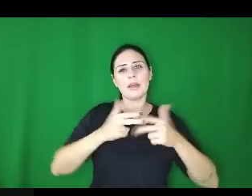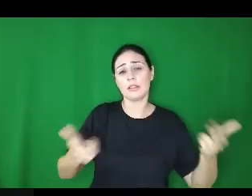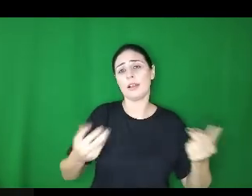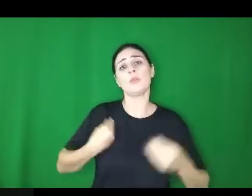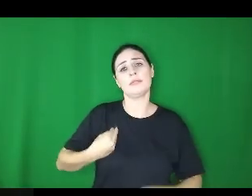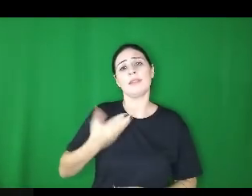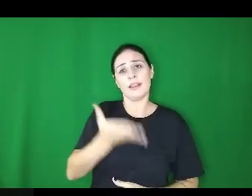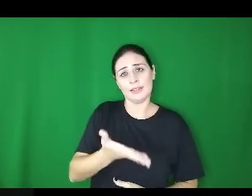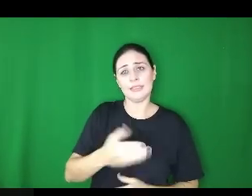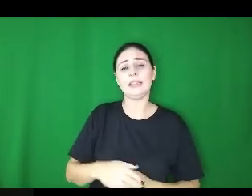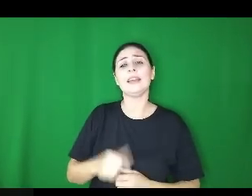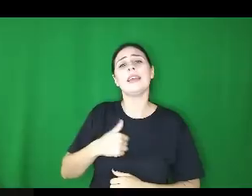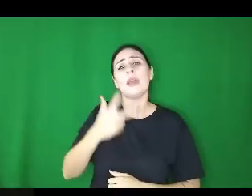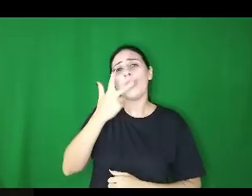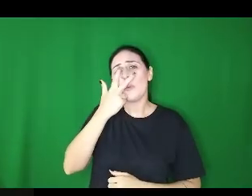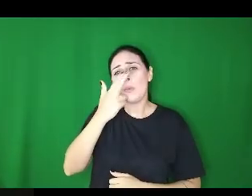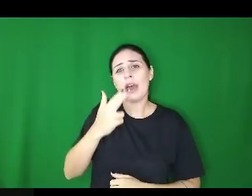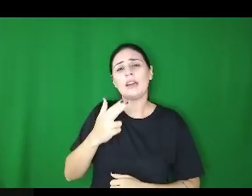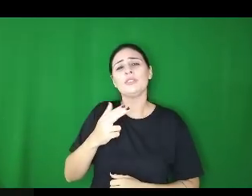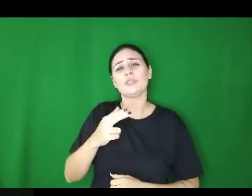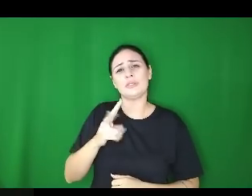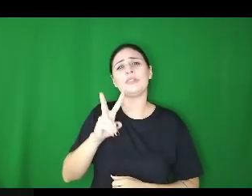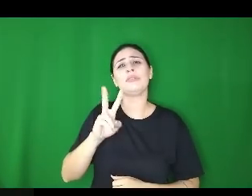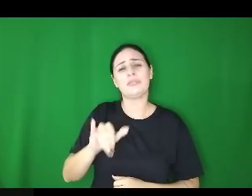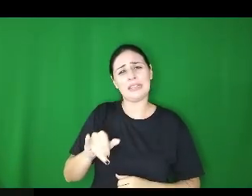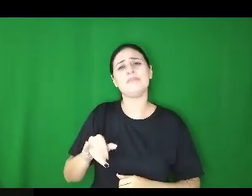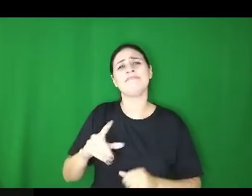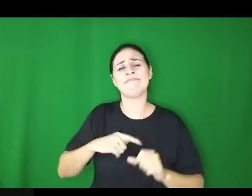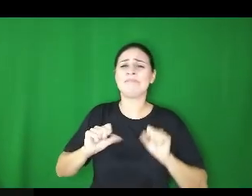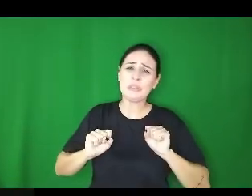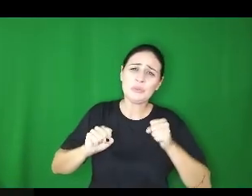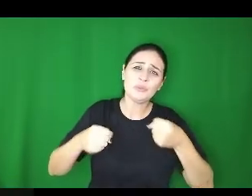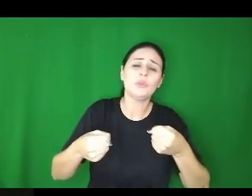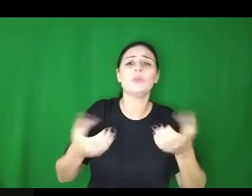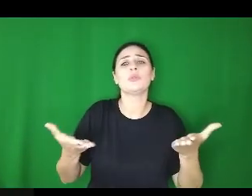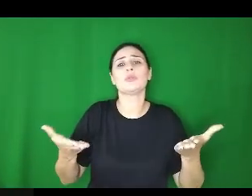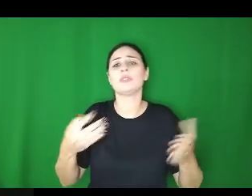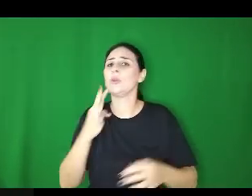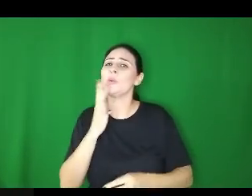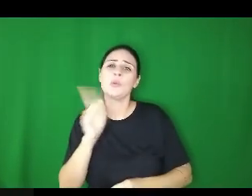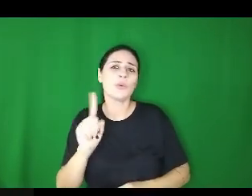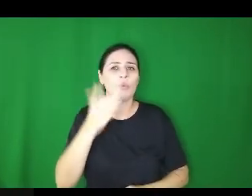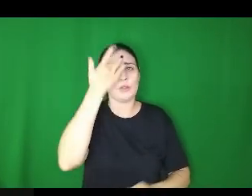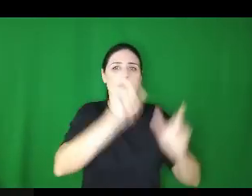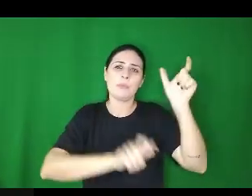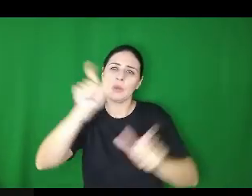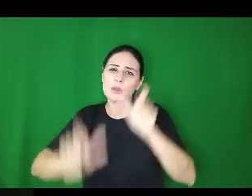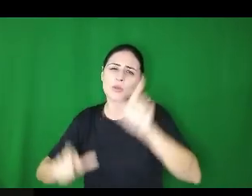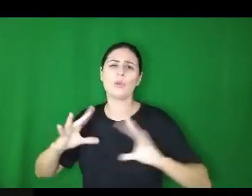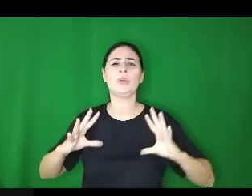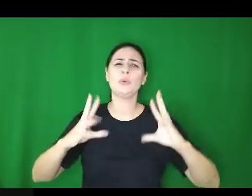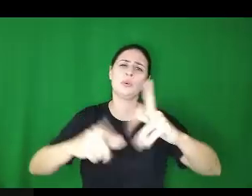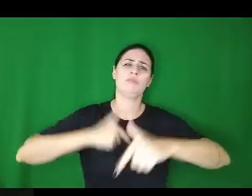do primeiro ano, aí tem o que é componente, o que é de uma área de conhecimento, um componente curricular, geografia, depois